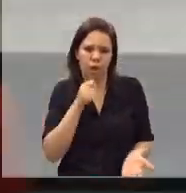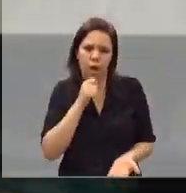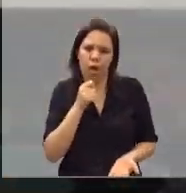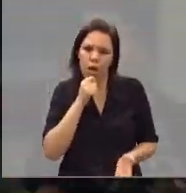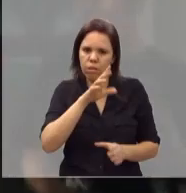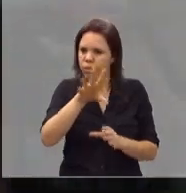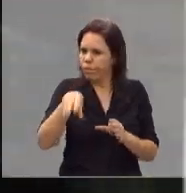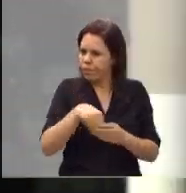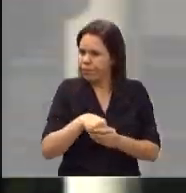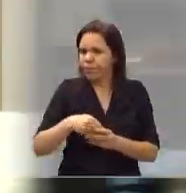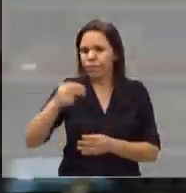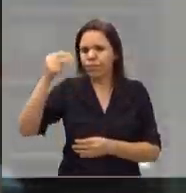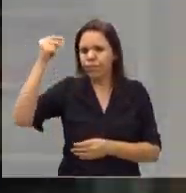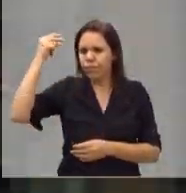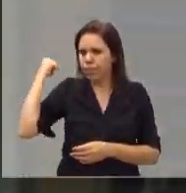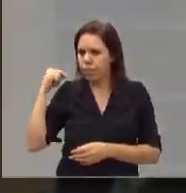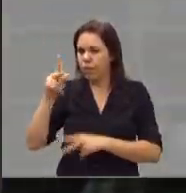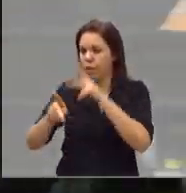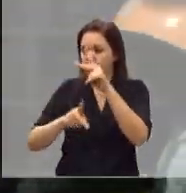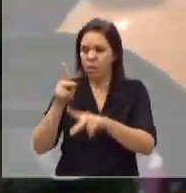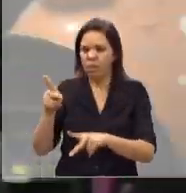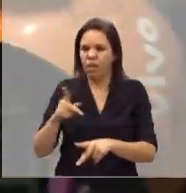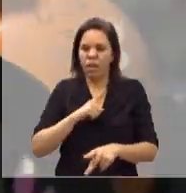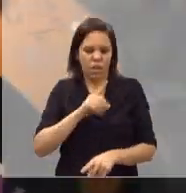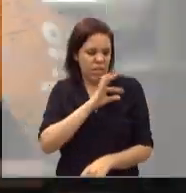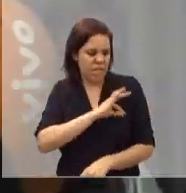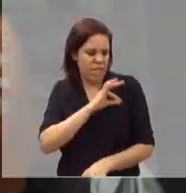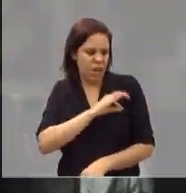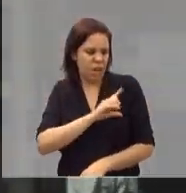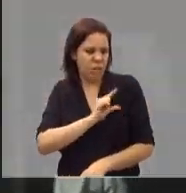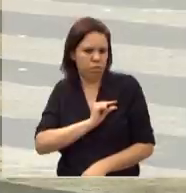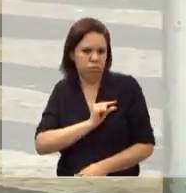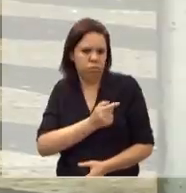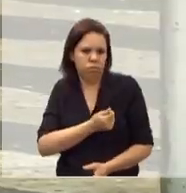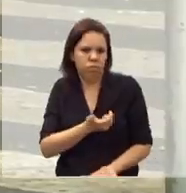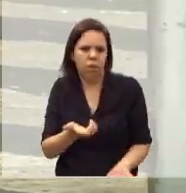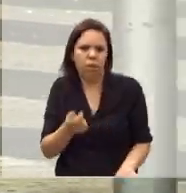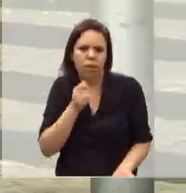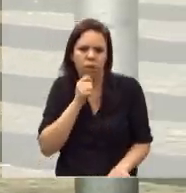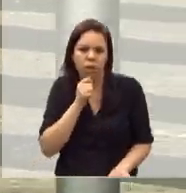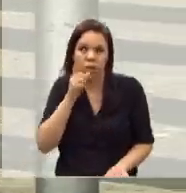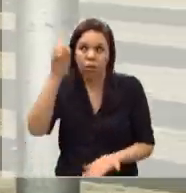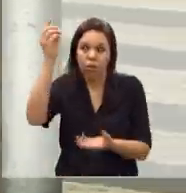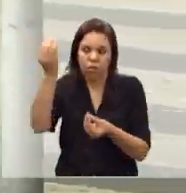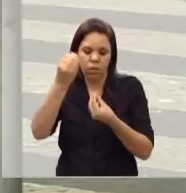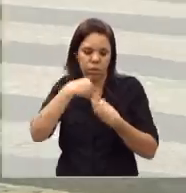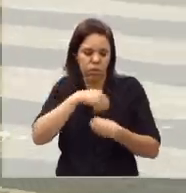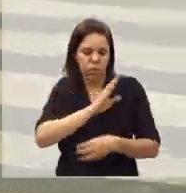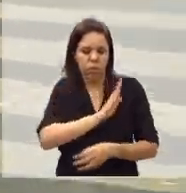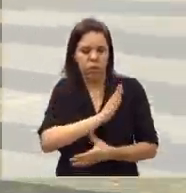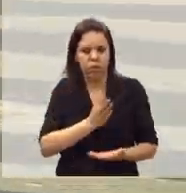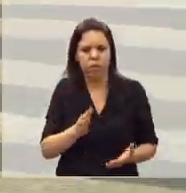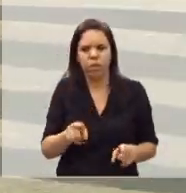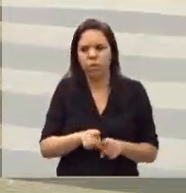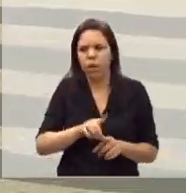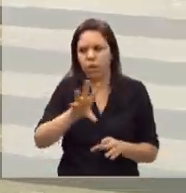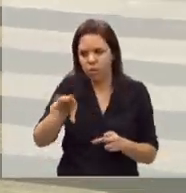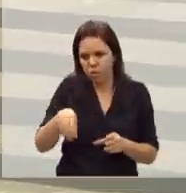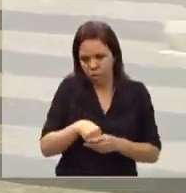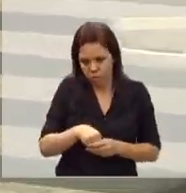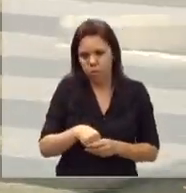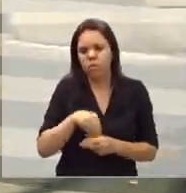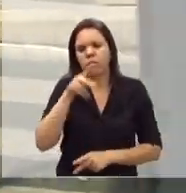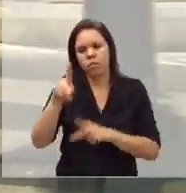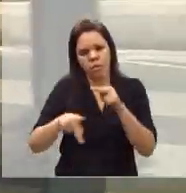foi incluso na época pessoas que têm renda mensal vitalícia. Então, Deus colocou no meu coração também de incluir